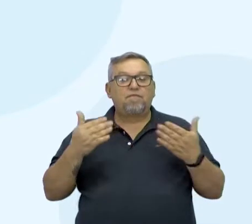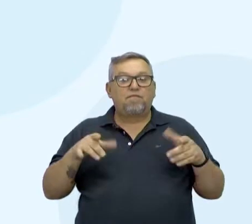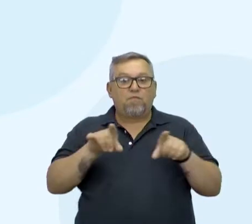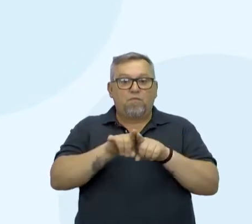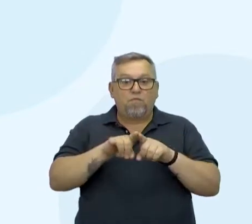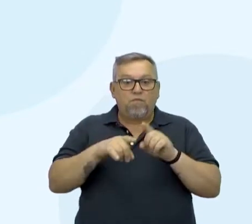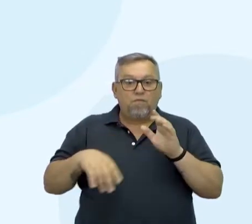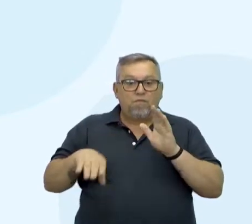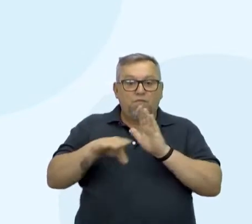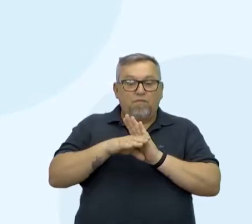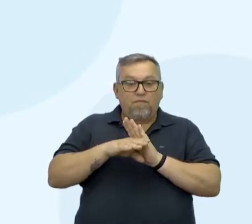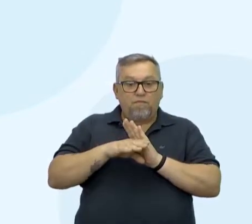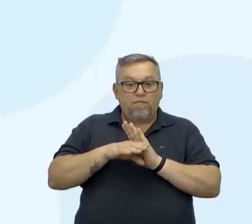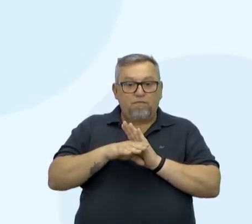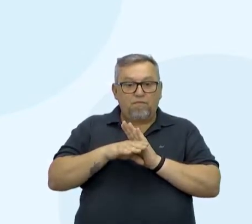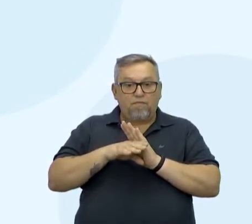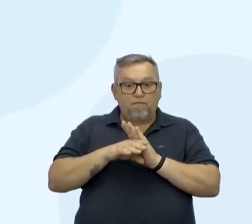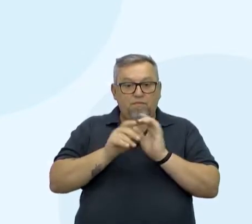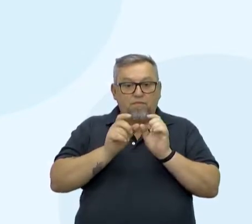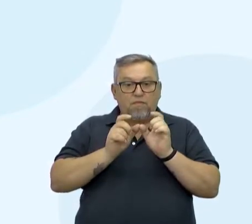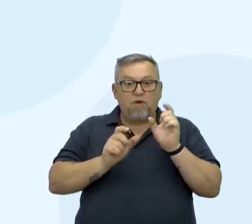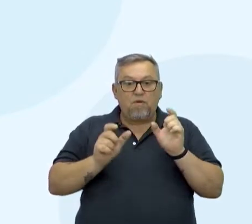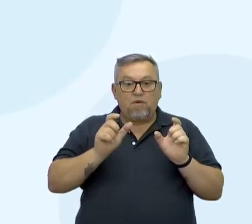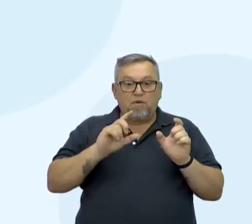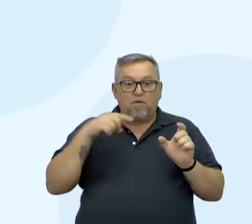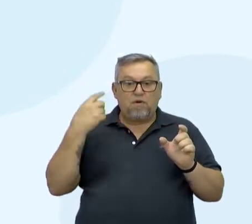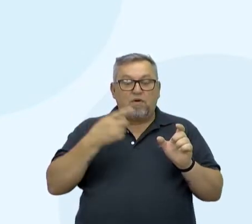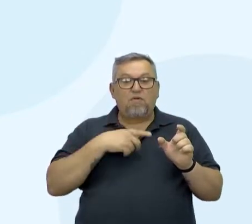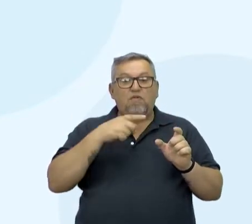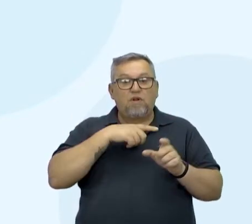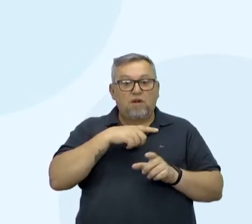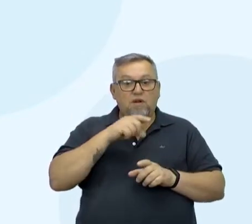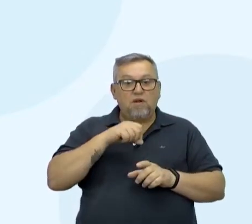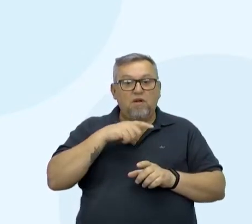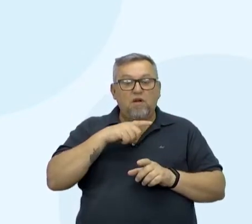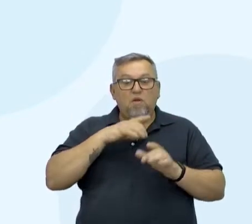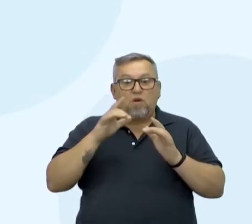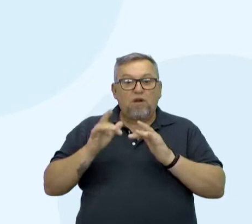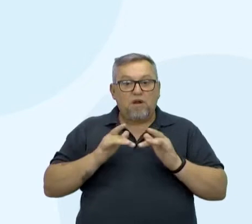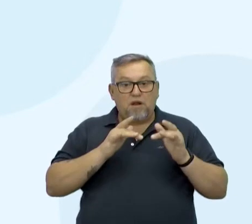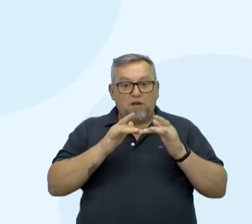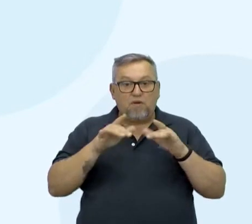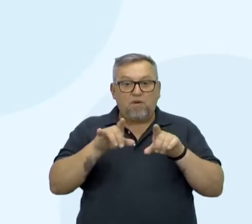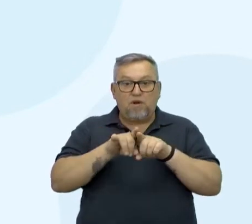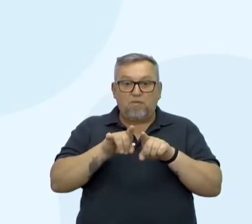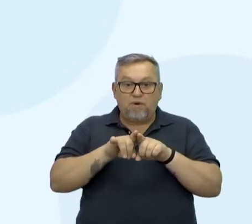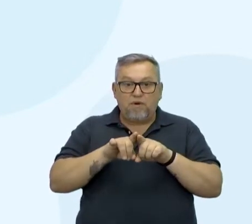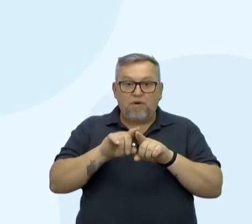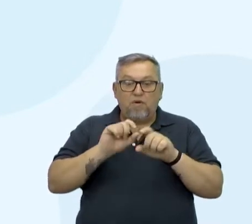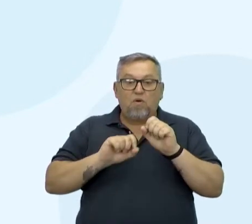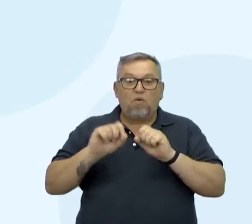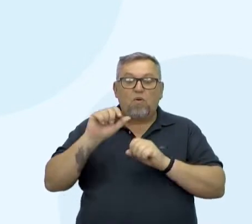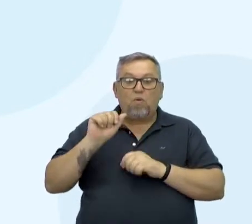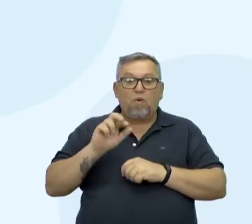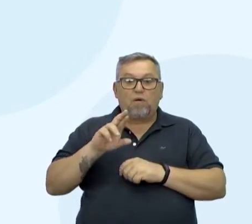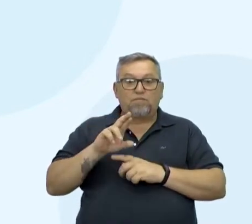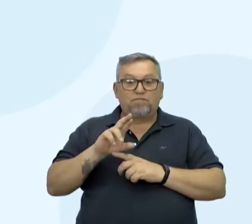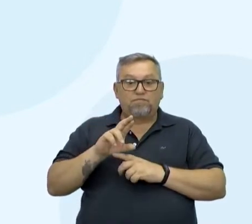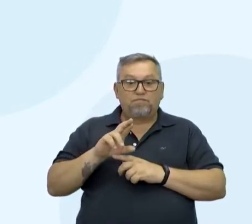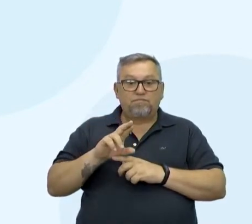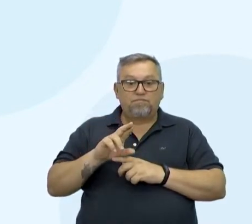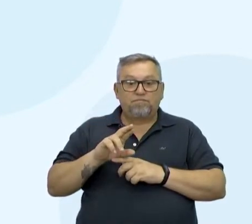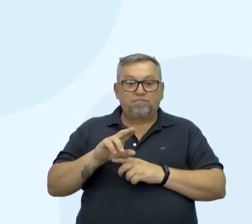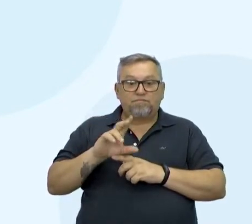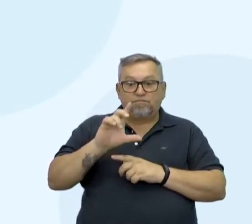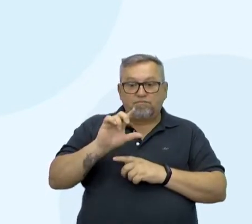até chegar aqui na parte, né, que a gente está aqui, tem toda a interação da radiação com a atmosfera. A parte